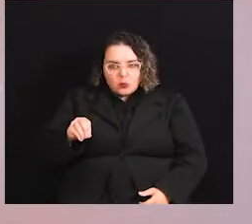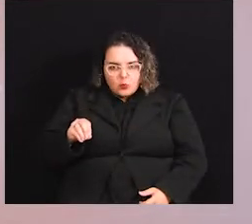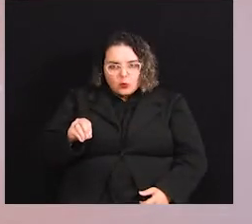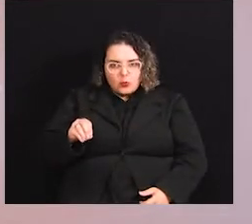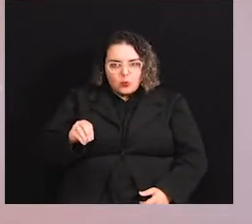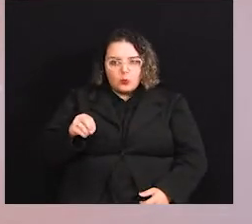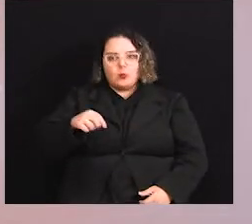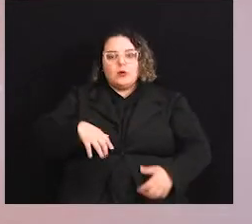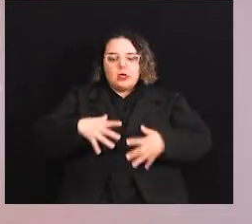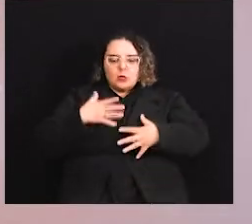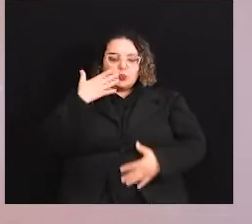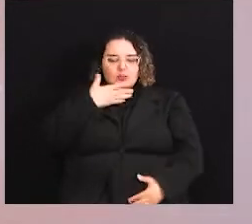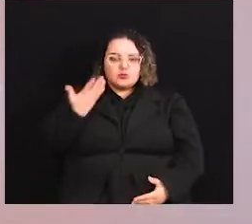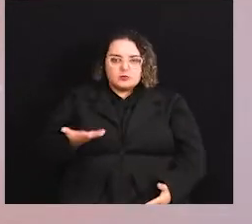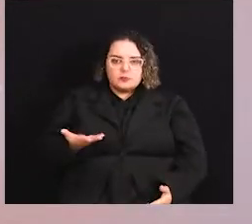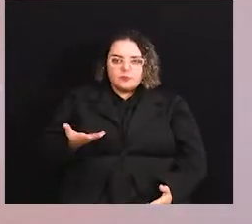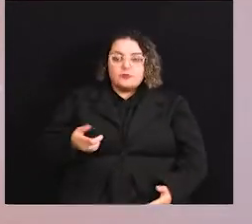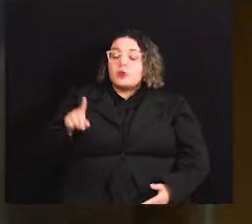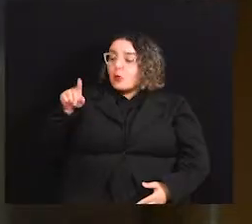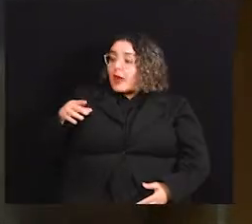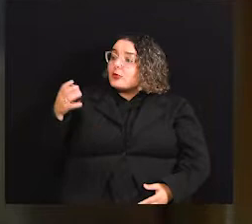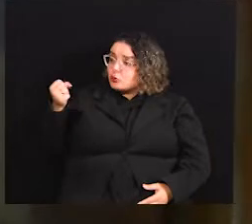dos derivados dele?